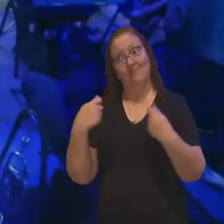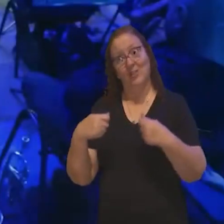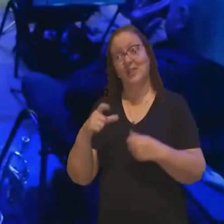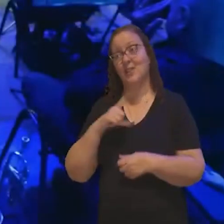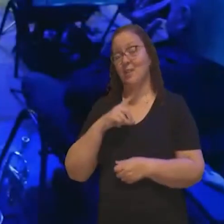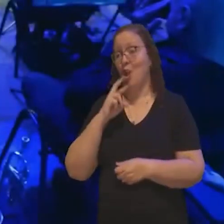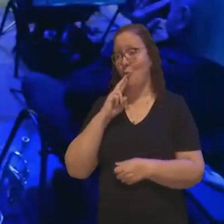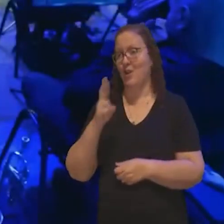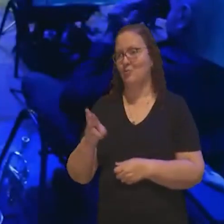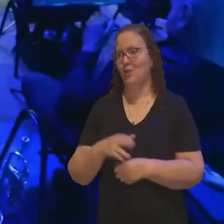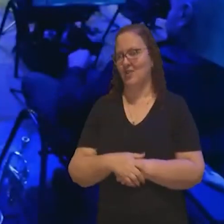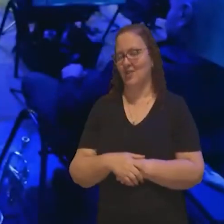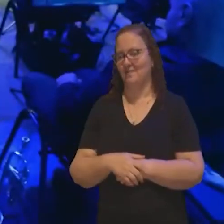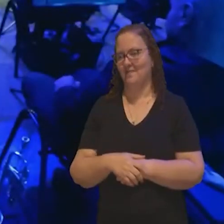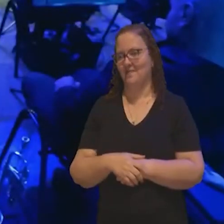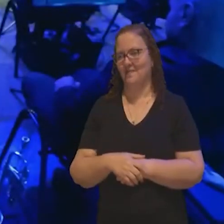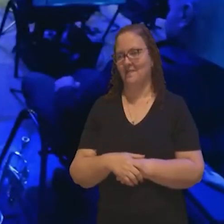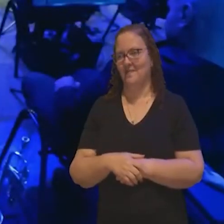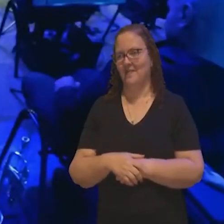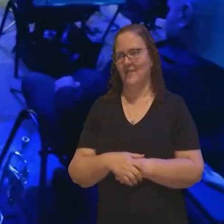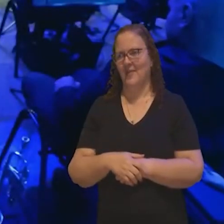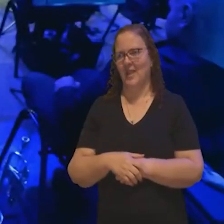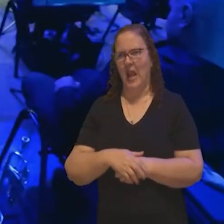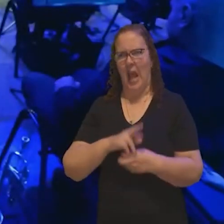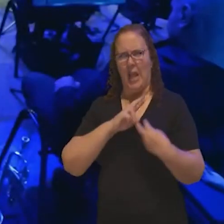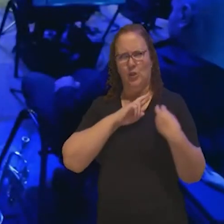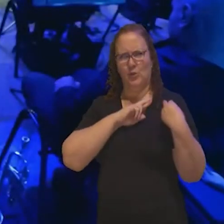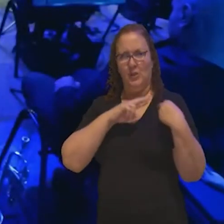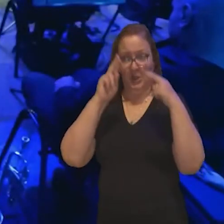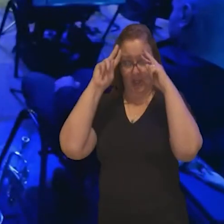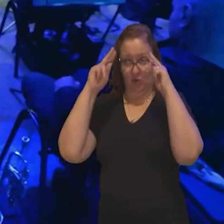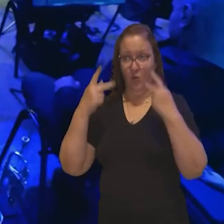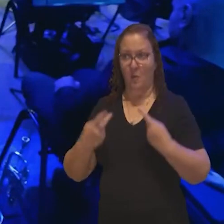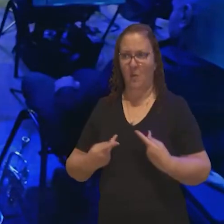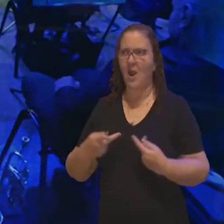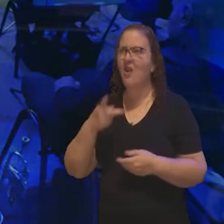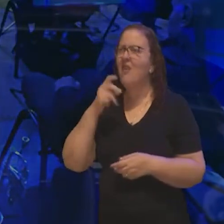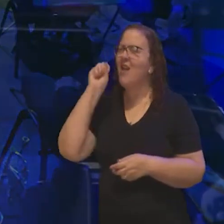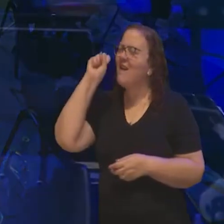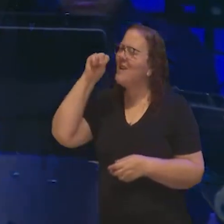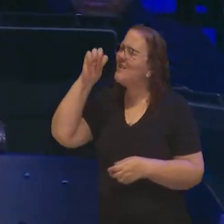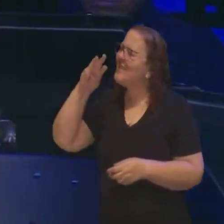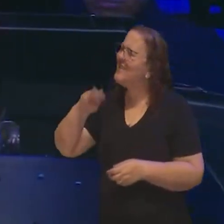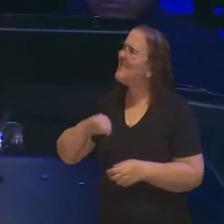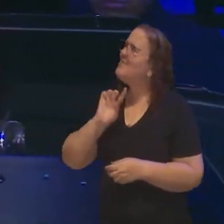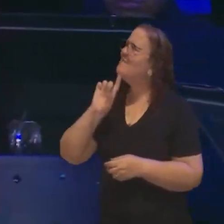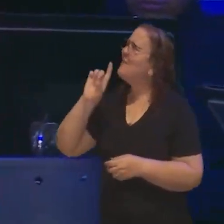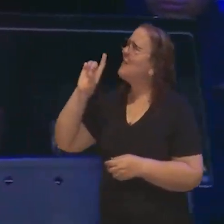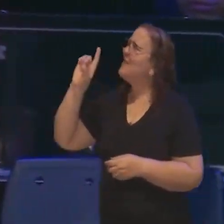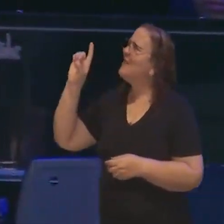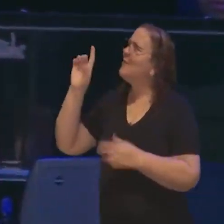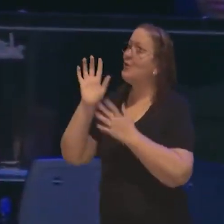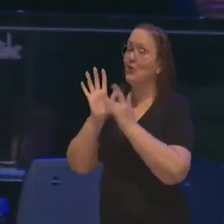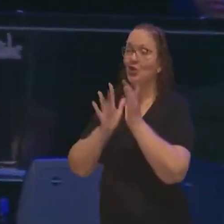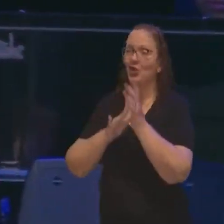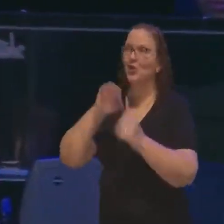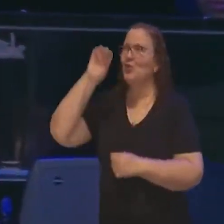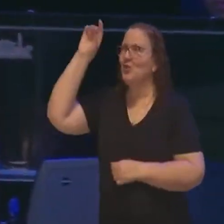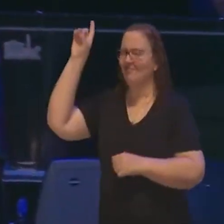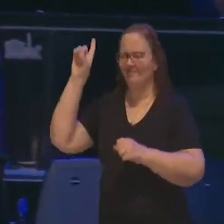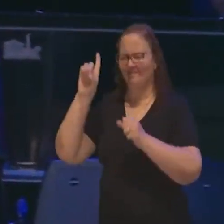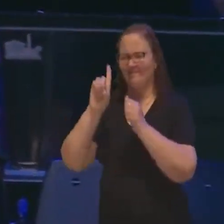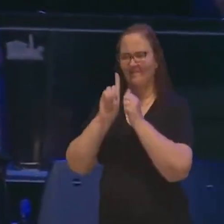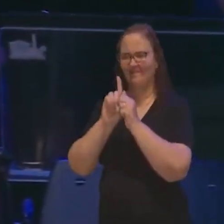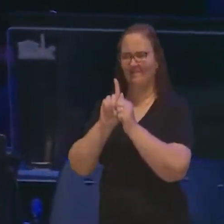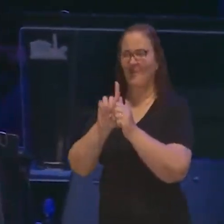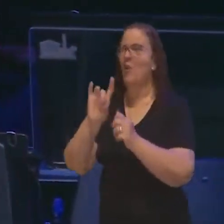A responsabilidade humana é dizer sim para o Senhor Deus, para o Emanuel, Deus conosco, porque vai além de uma festa, vai além